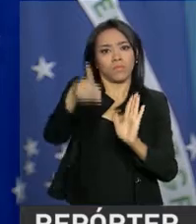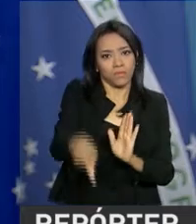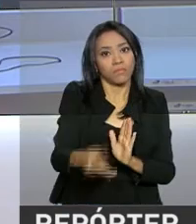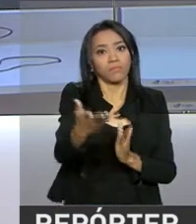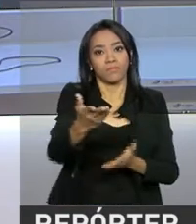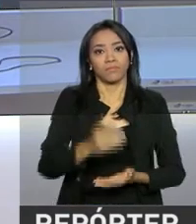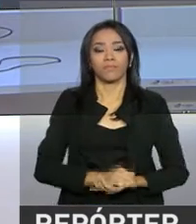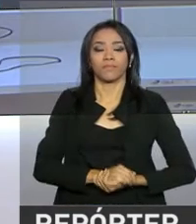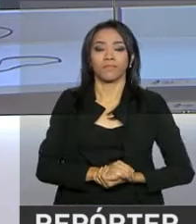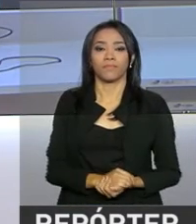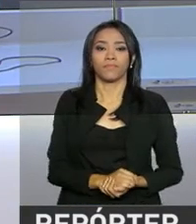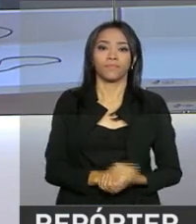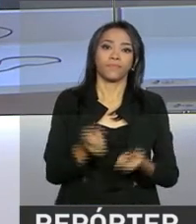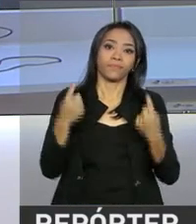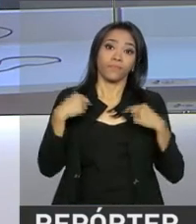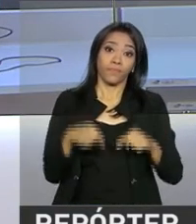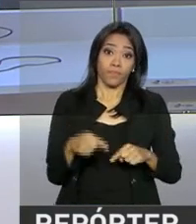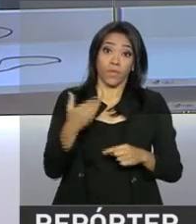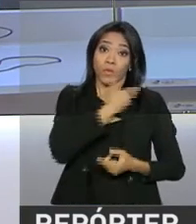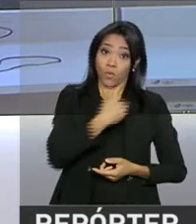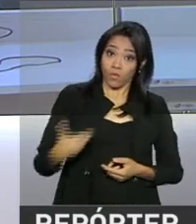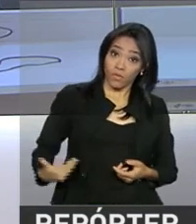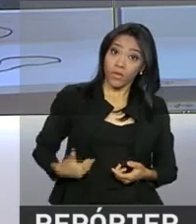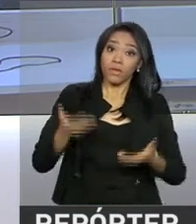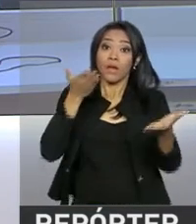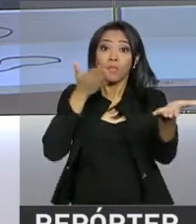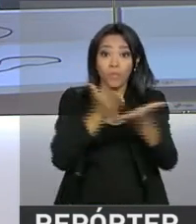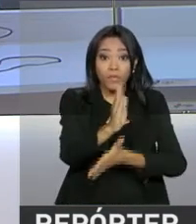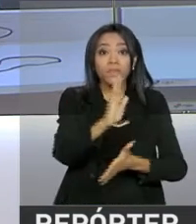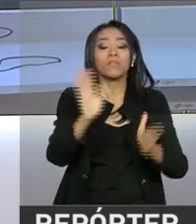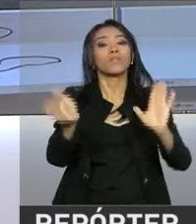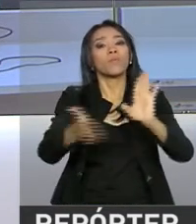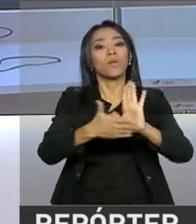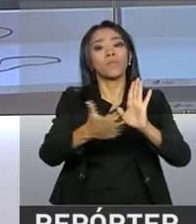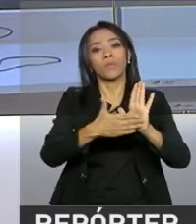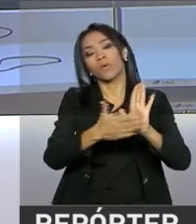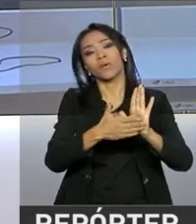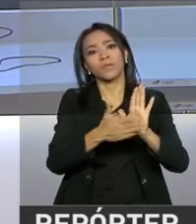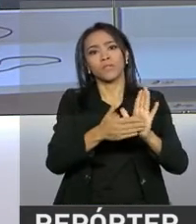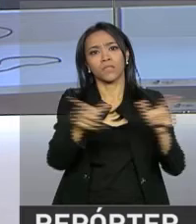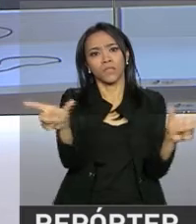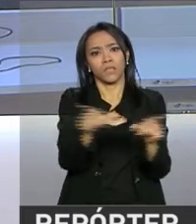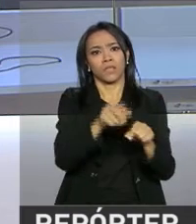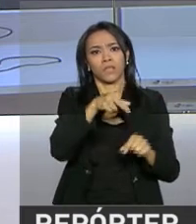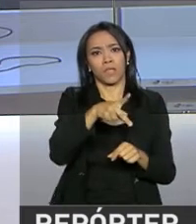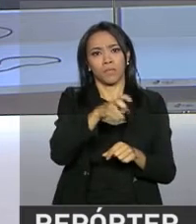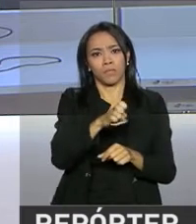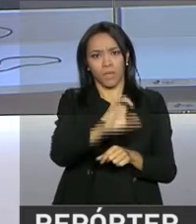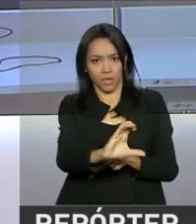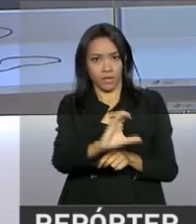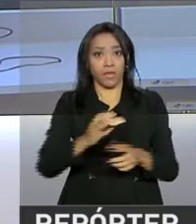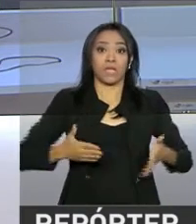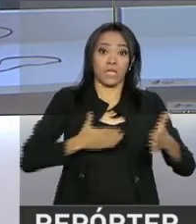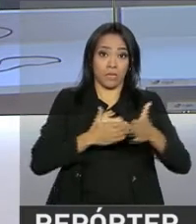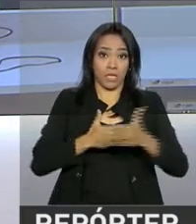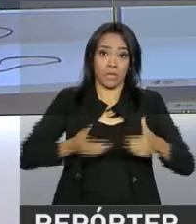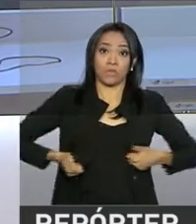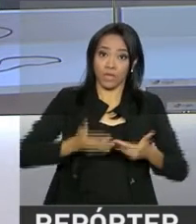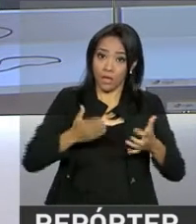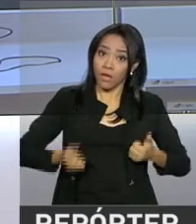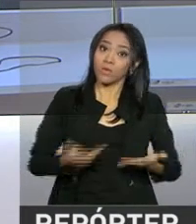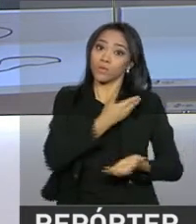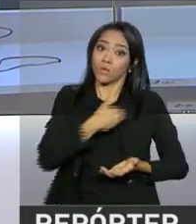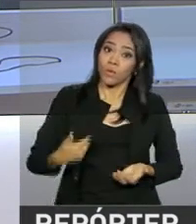social e olha para o governo a aprovação da proposta de emenda à constituição que limita os gastos públicos é o